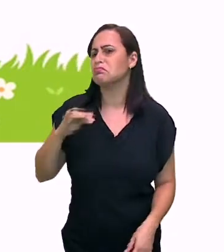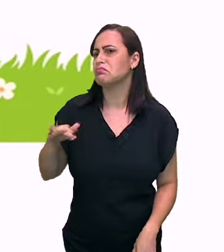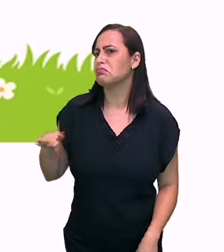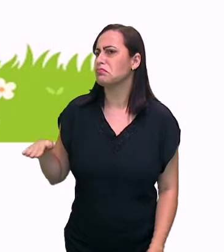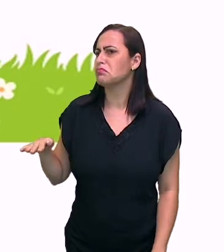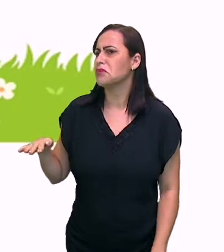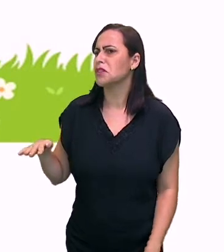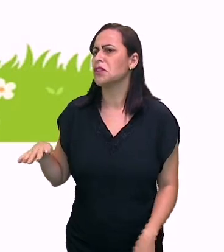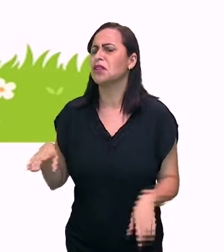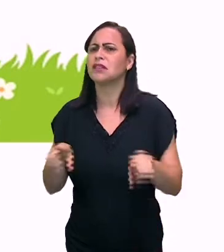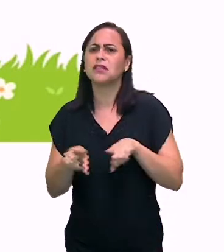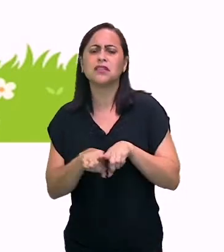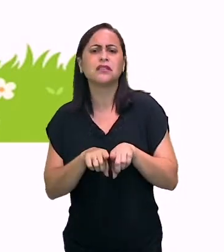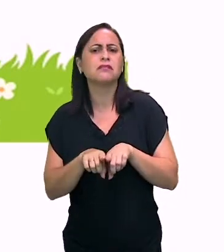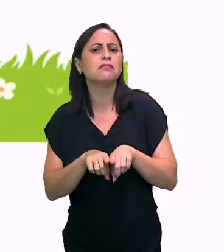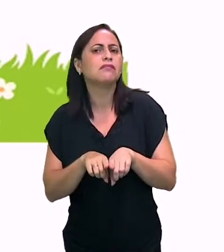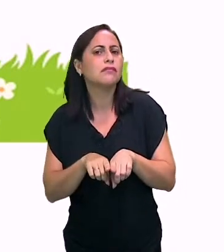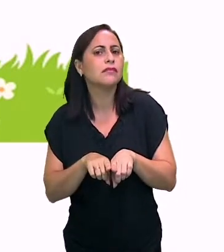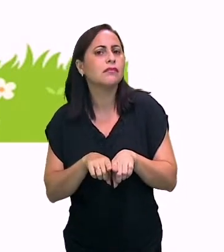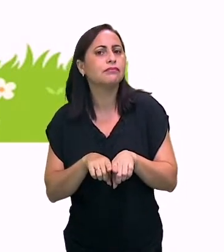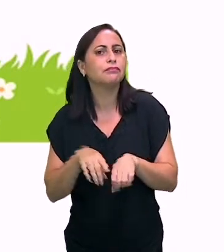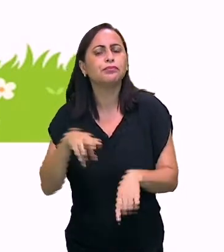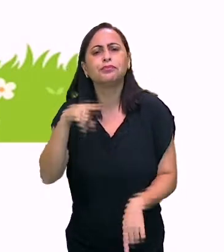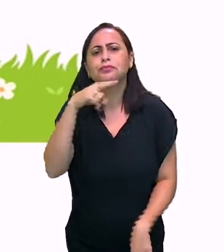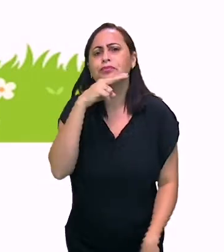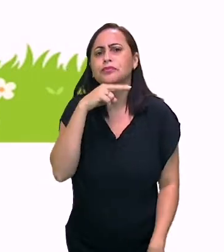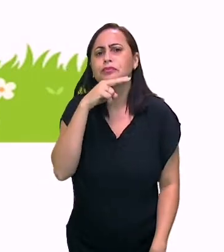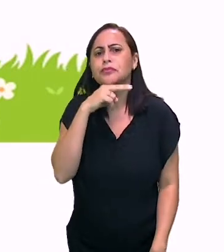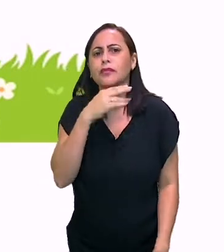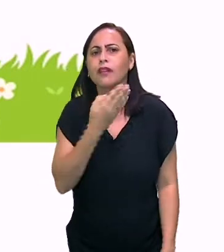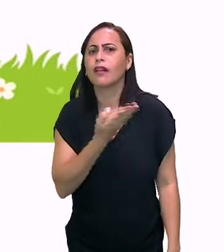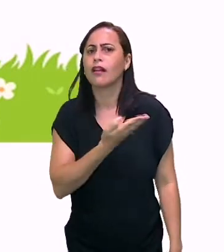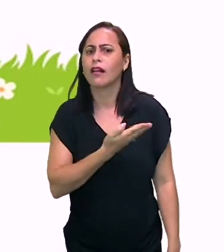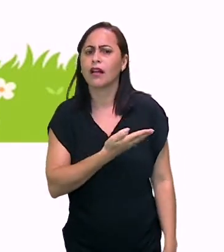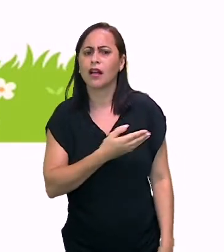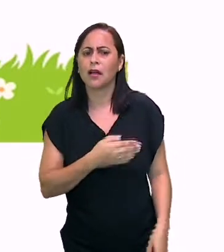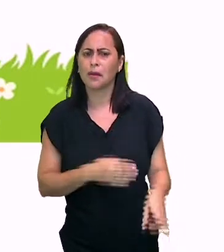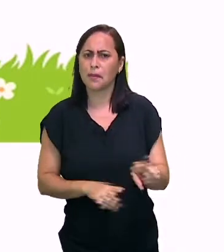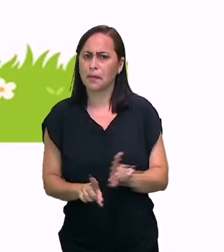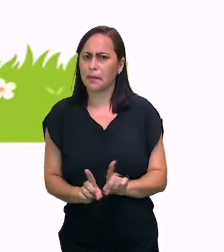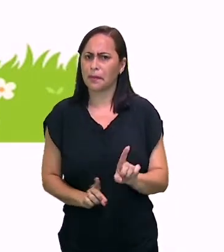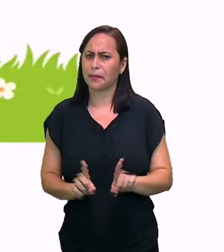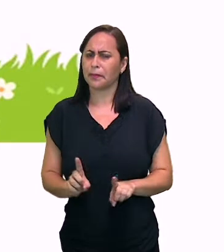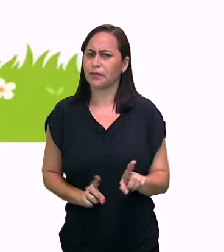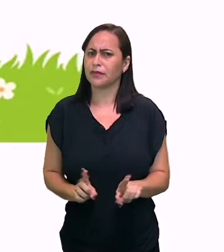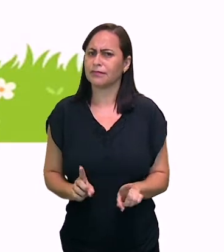menino, irmão, netinho, primo.